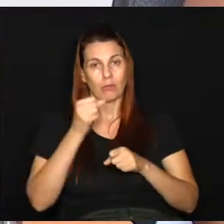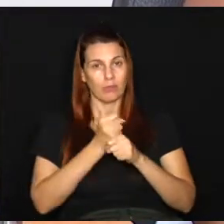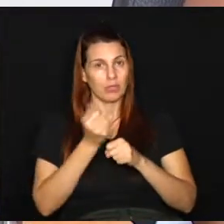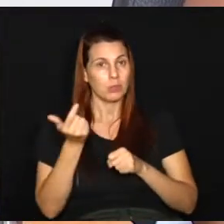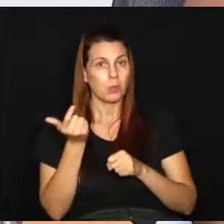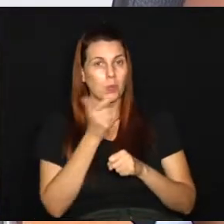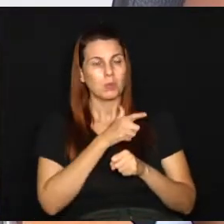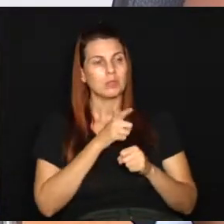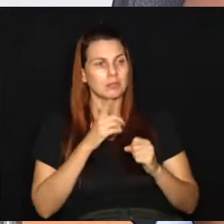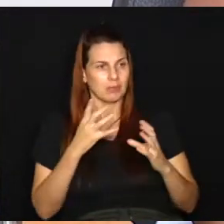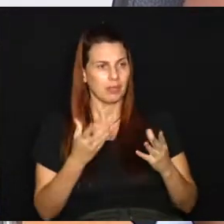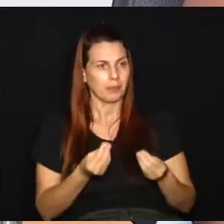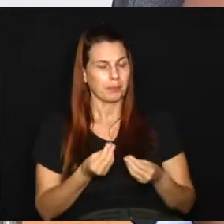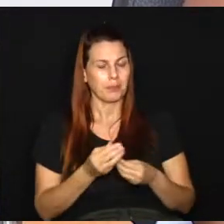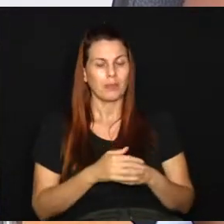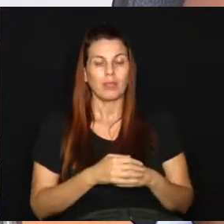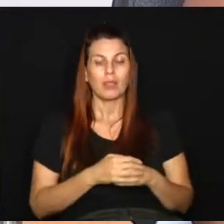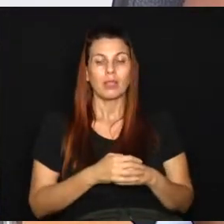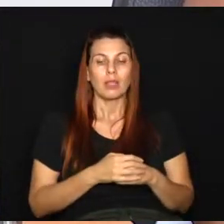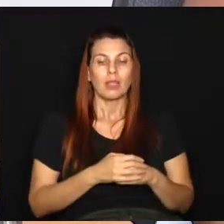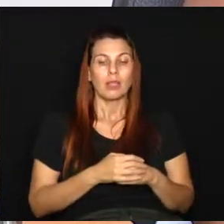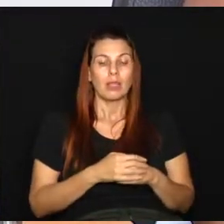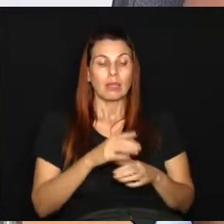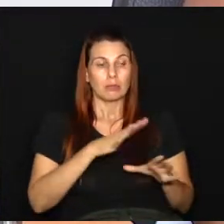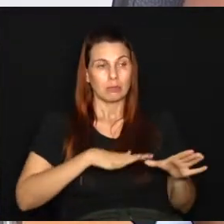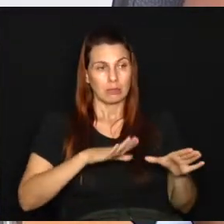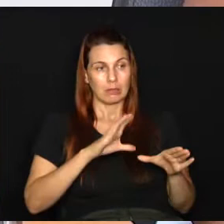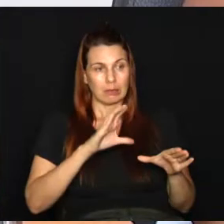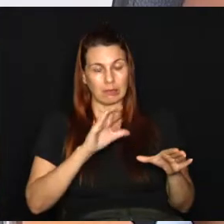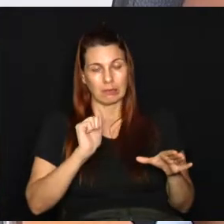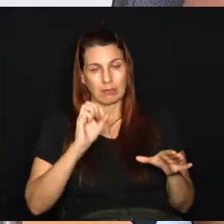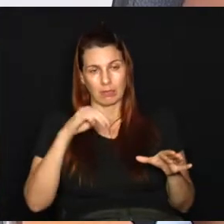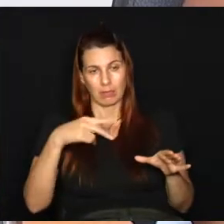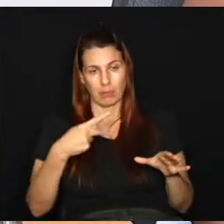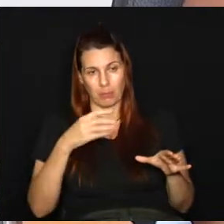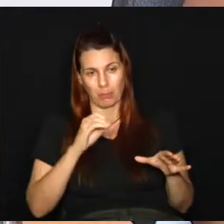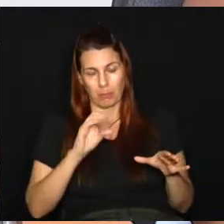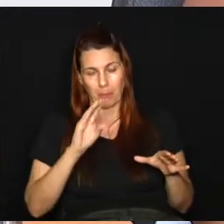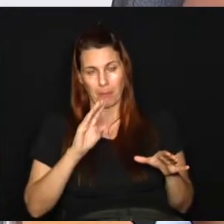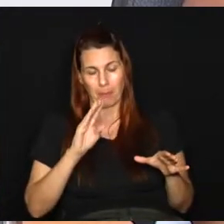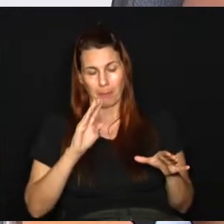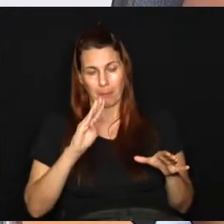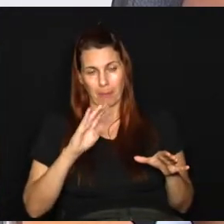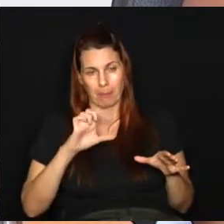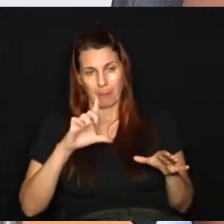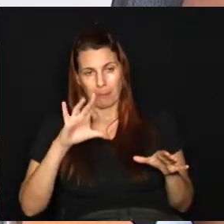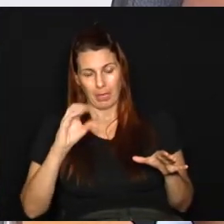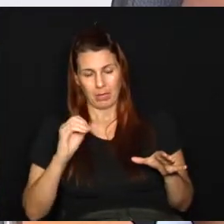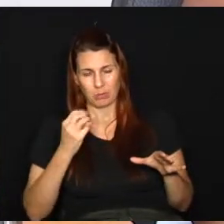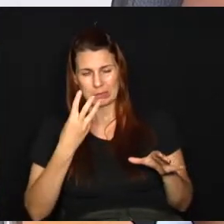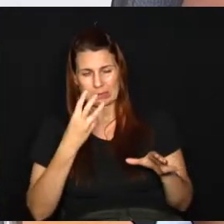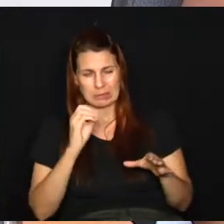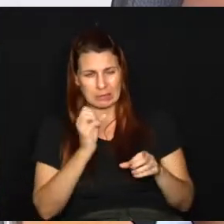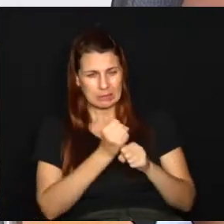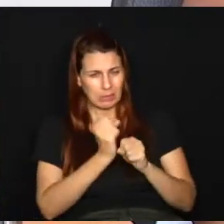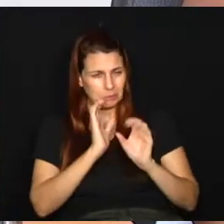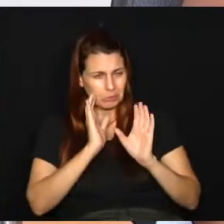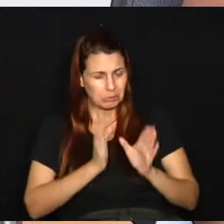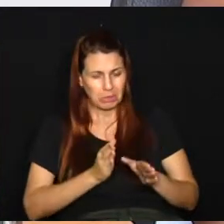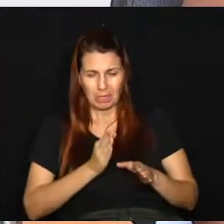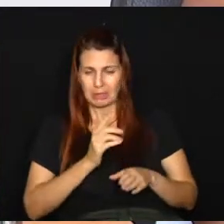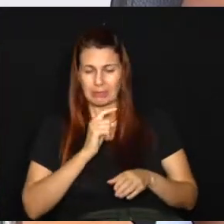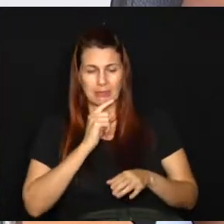Porque hoje um homem falou que a região do Campo Belo inteira tem mais de 30 anos e nunca receberam nenhuma notícia que vai